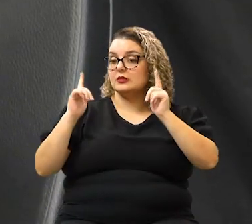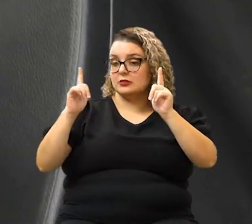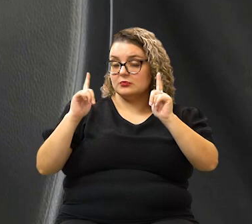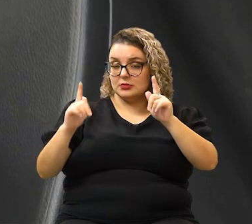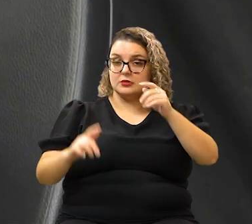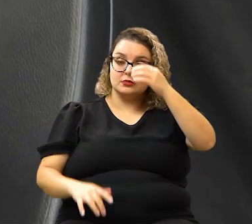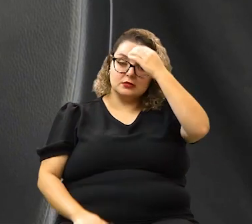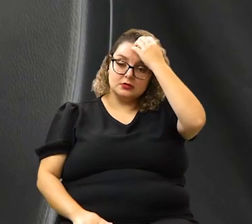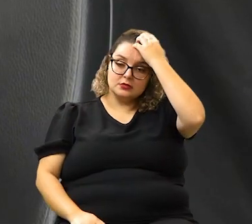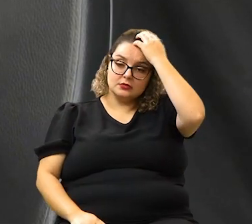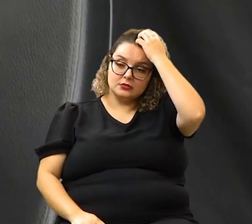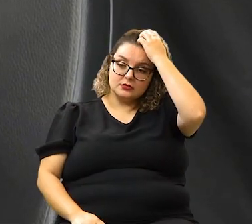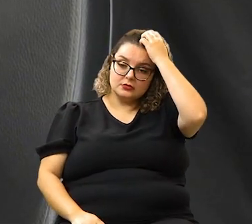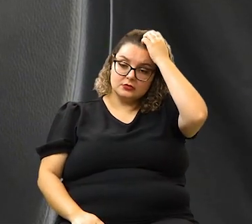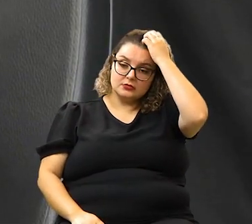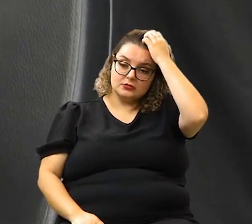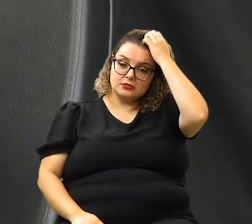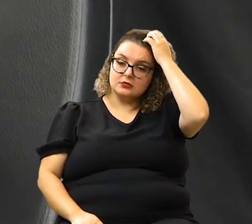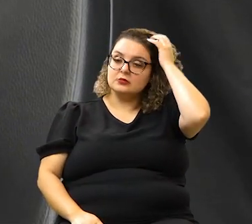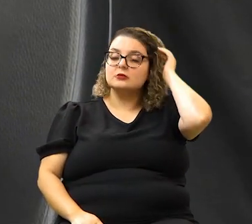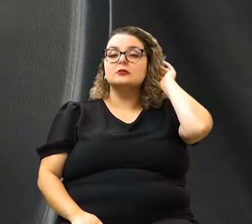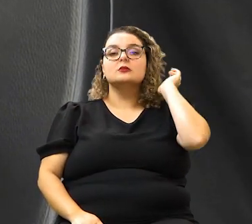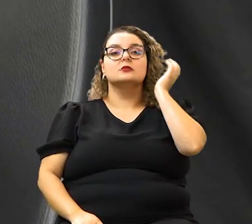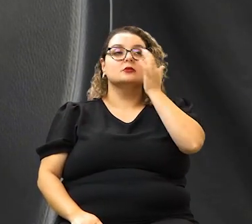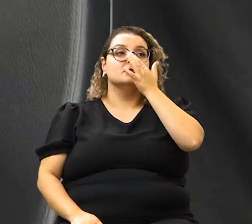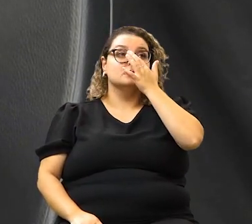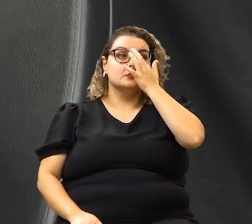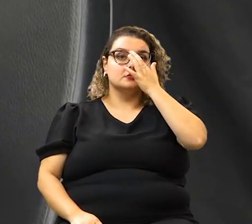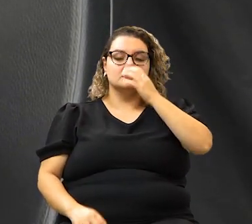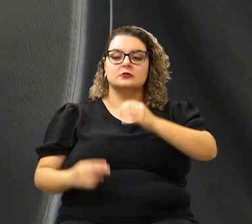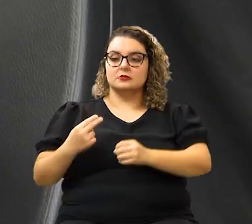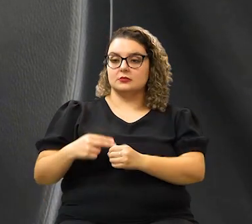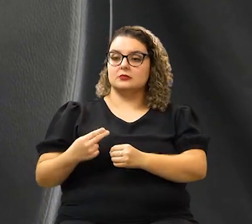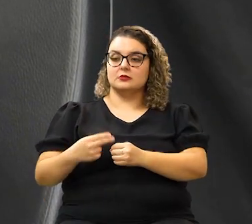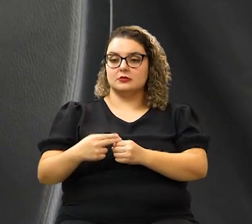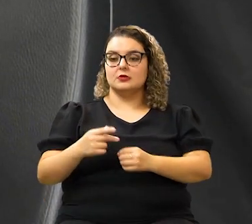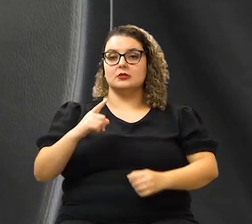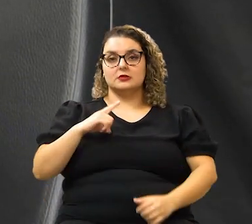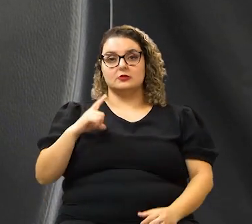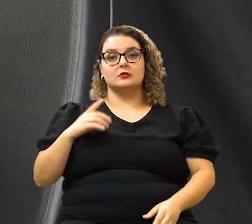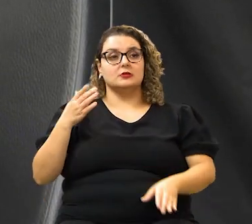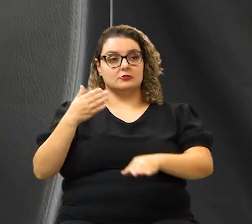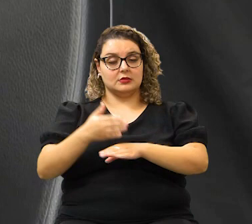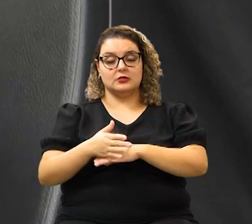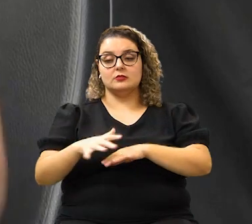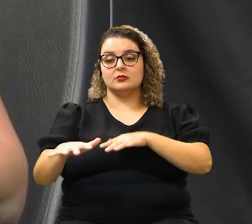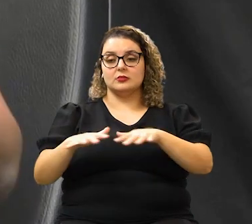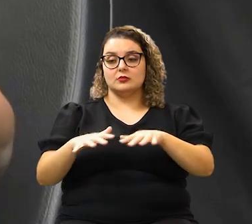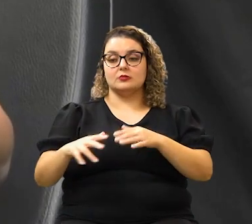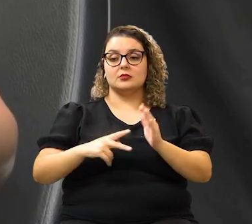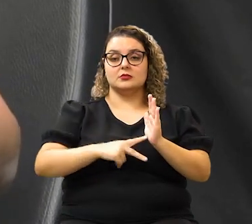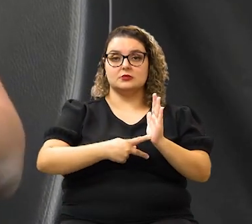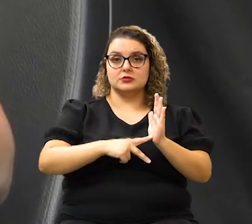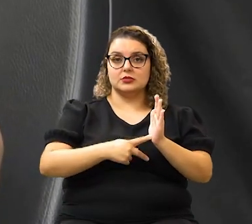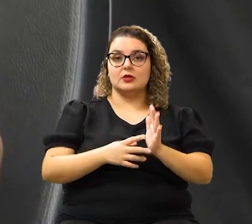na greve da Unicamp, então tem essa participação no movimento sindical. Então,